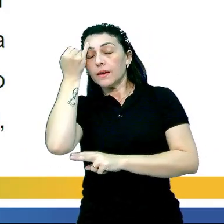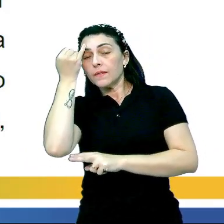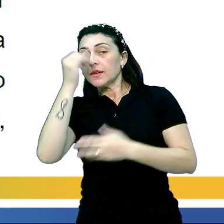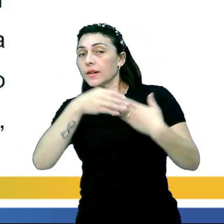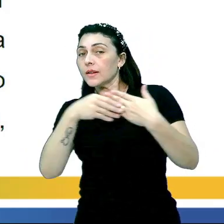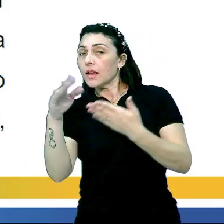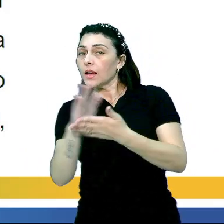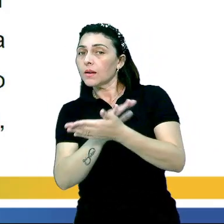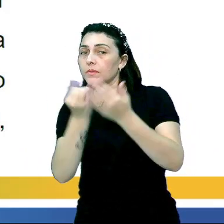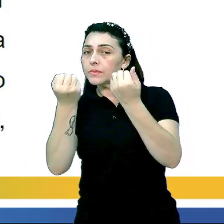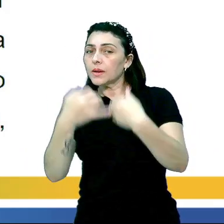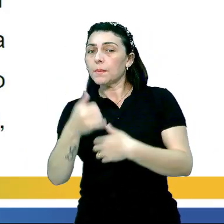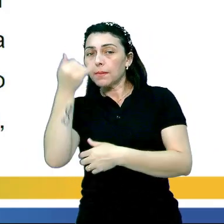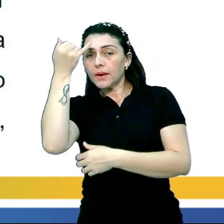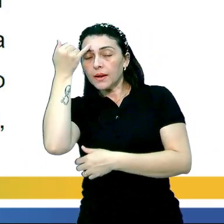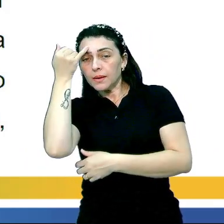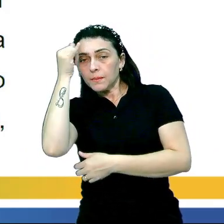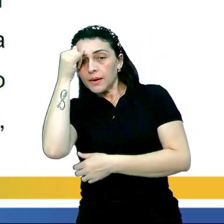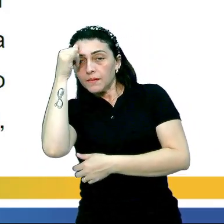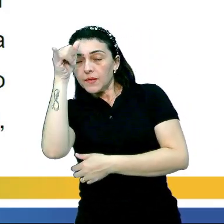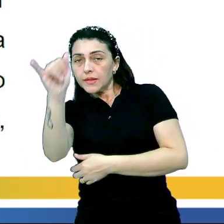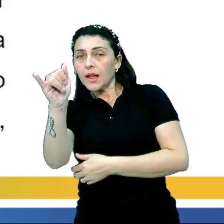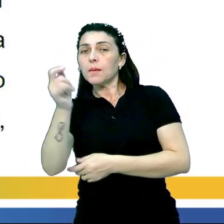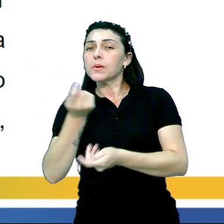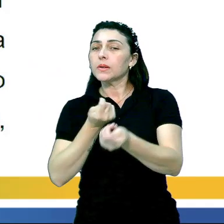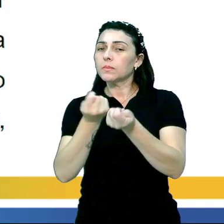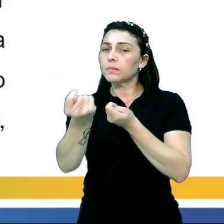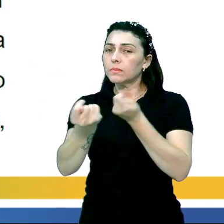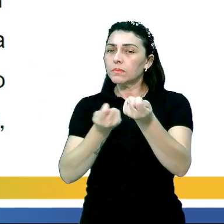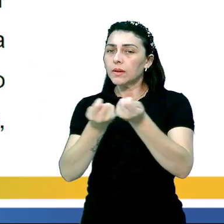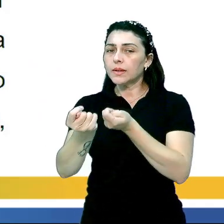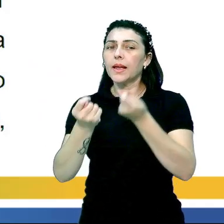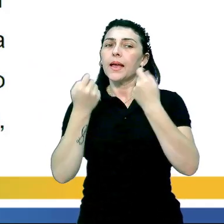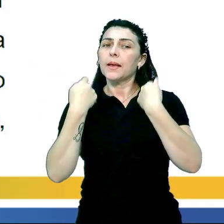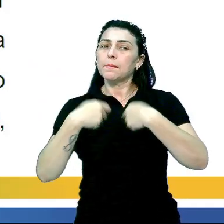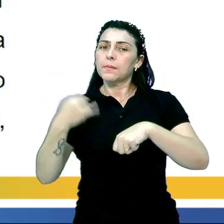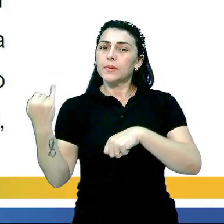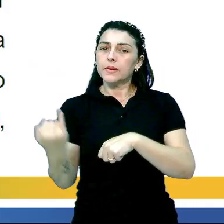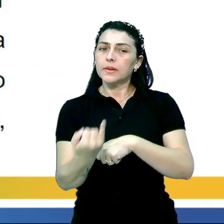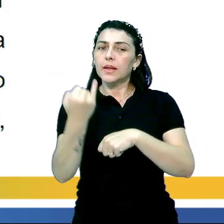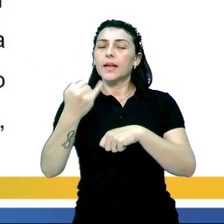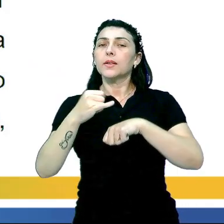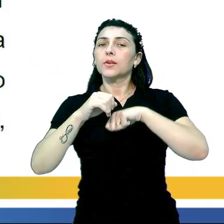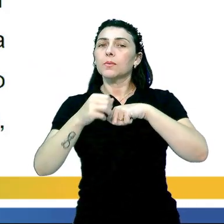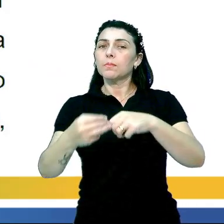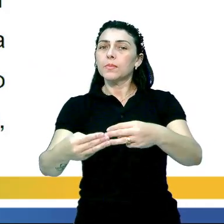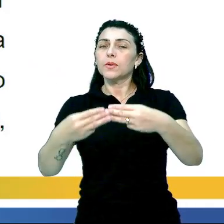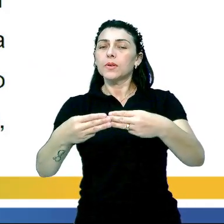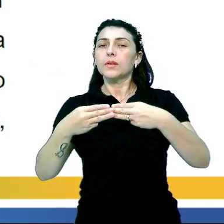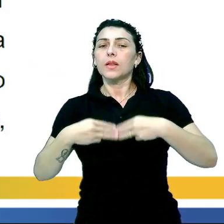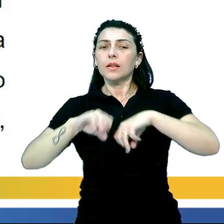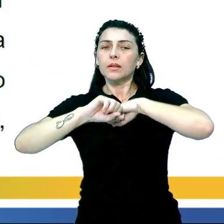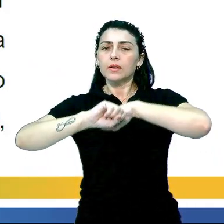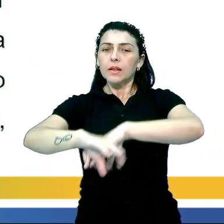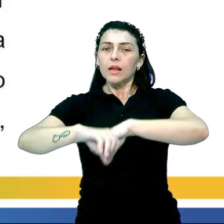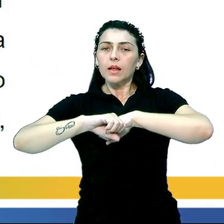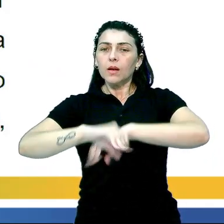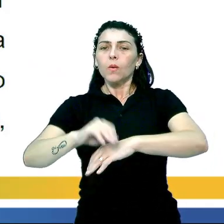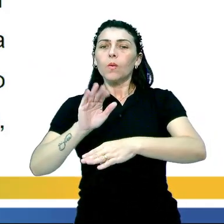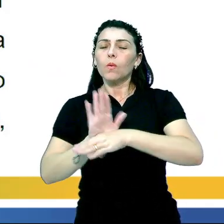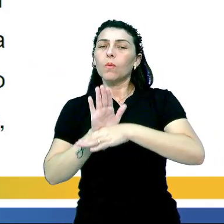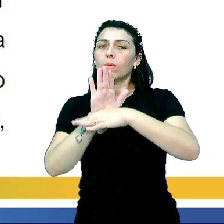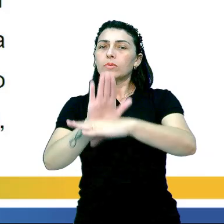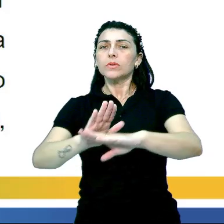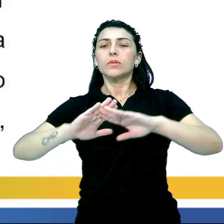vou trazer algumas explicações. Para combater tal manipulação, é necessário que o Ministério da